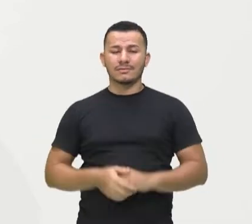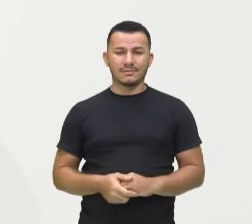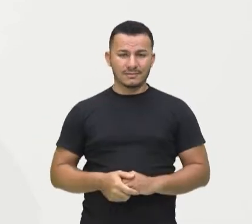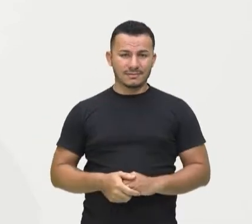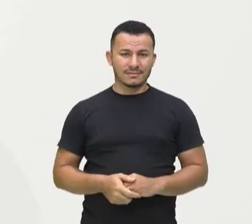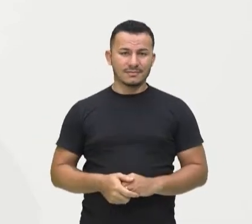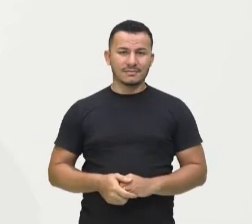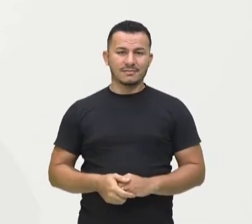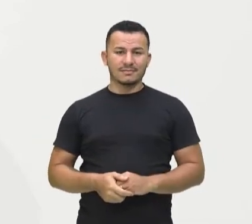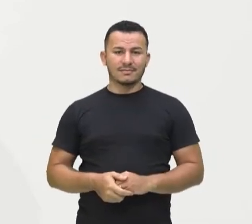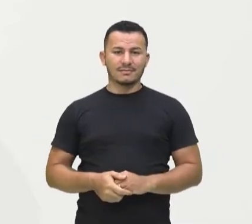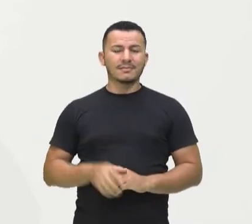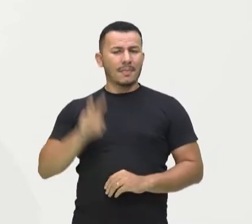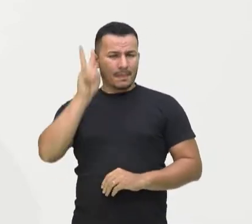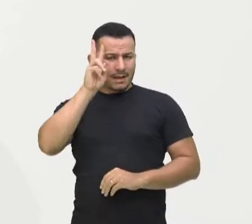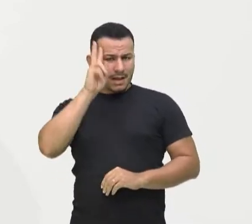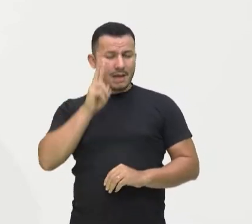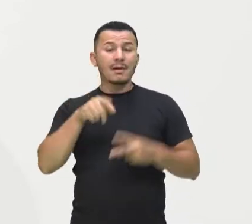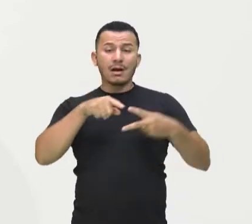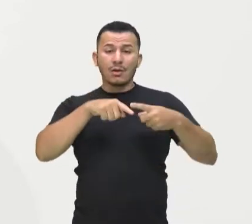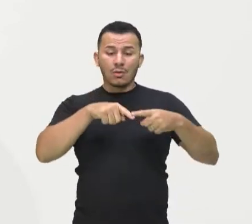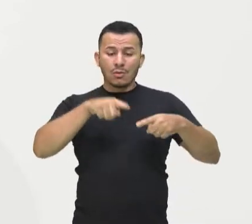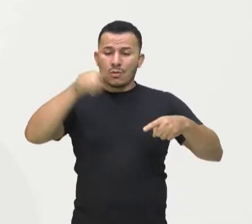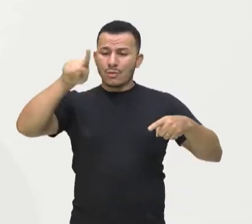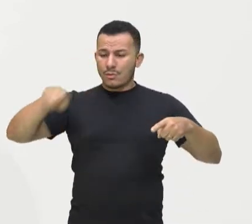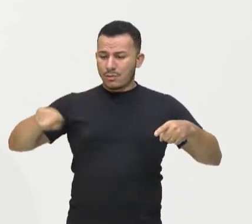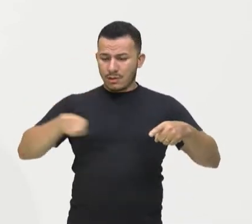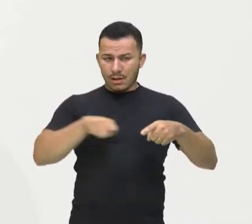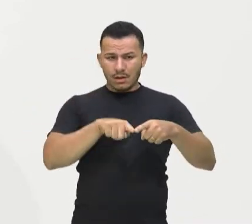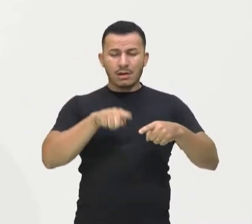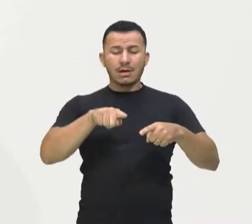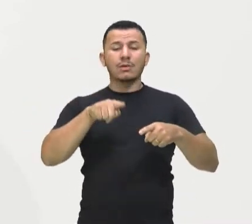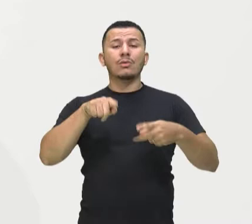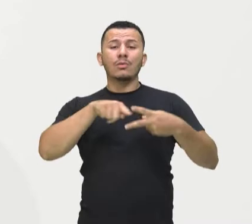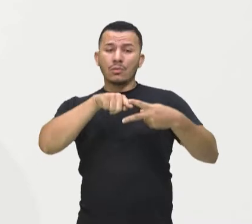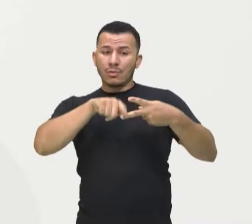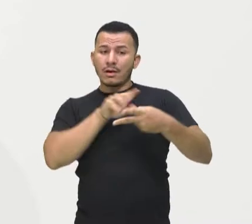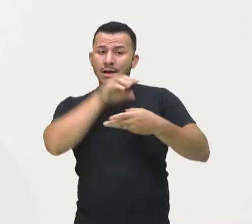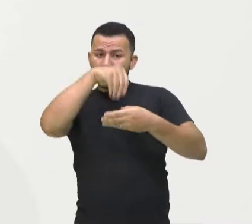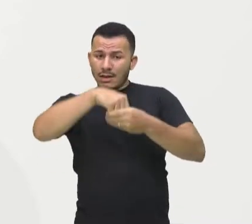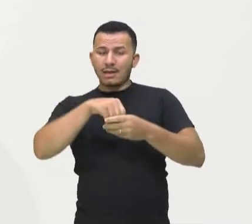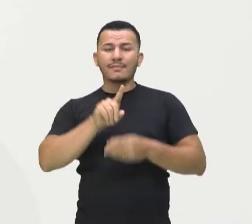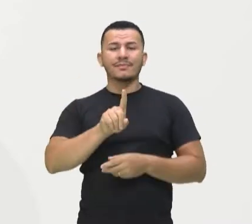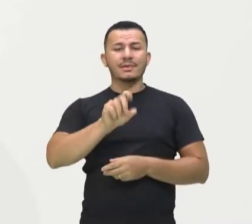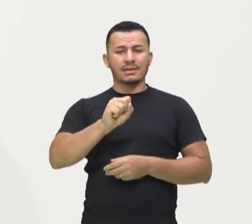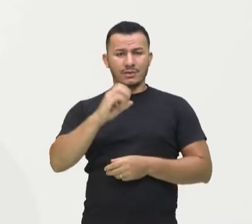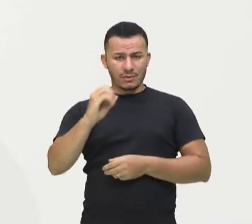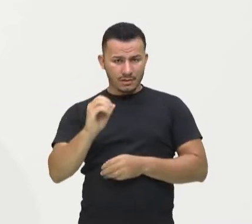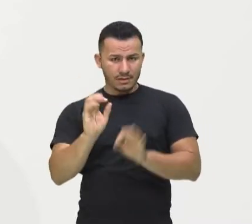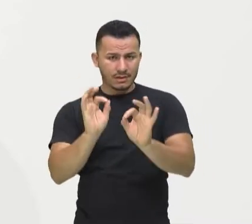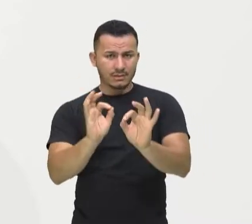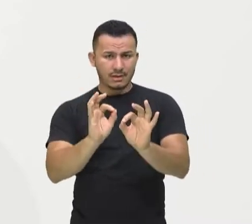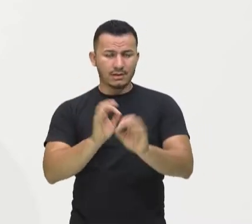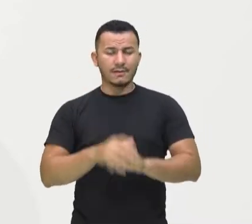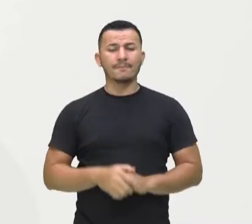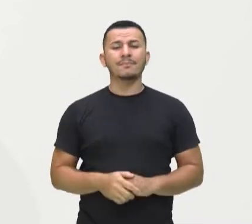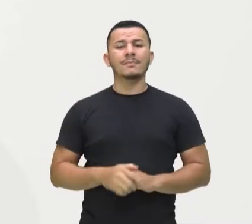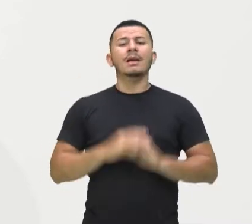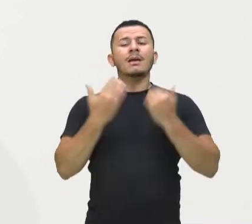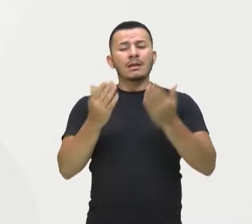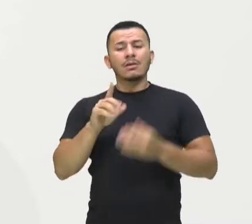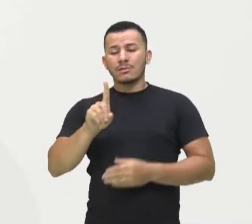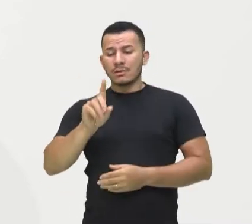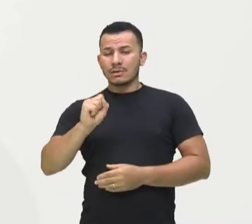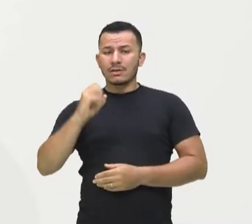gente lembrar, a soma dos ângulos internos de um triângulo, você sabe que vale 180 graus. Se vale